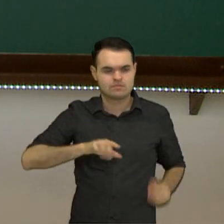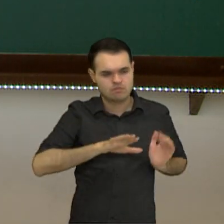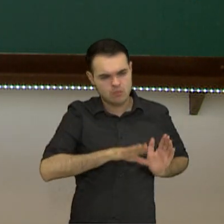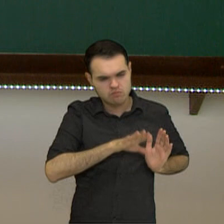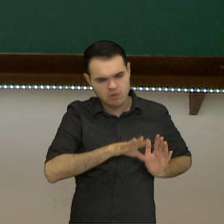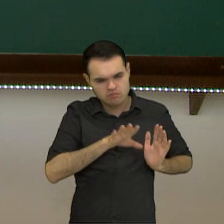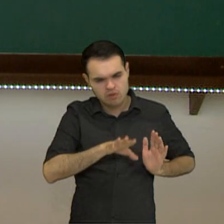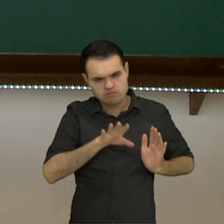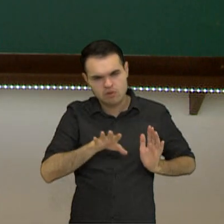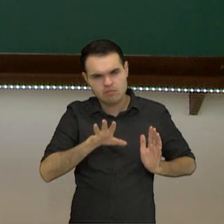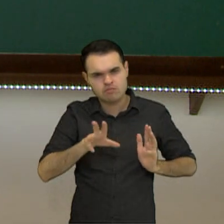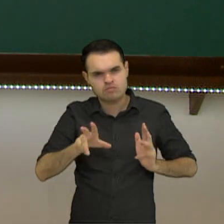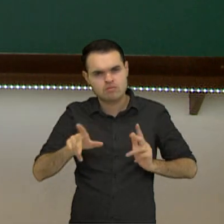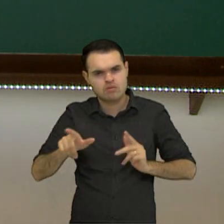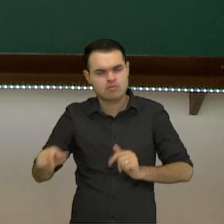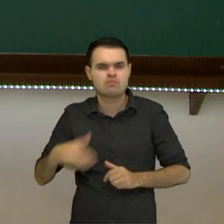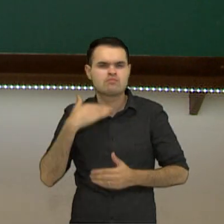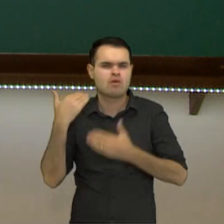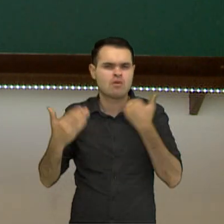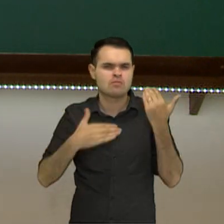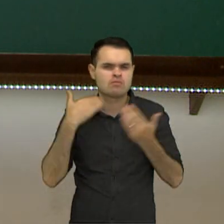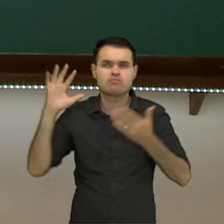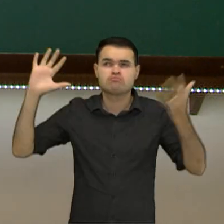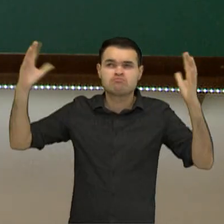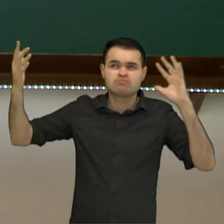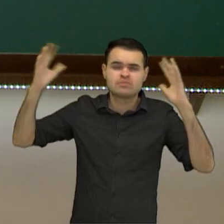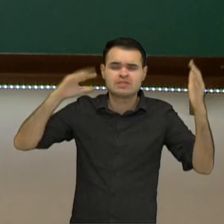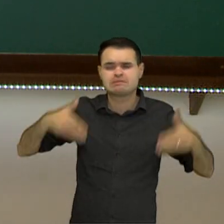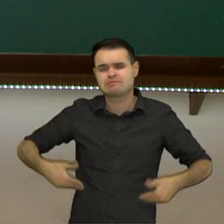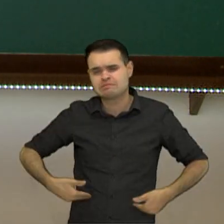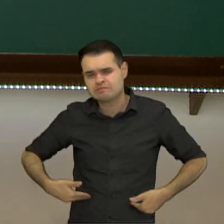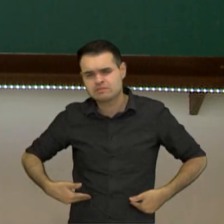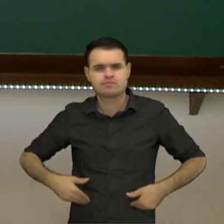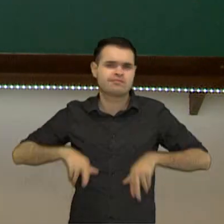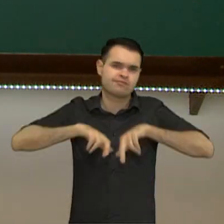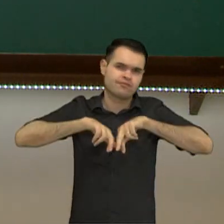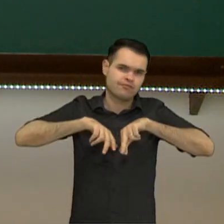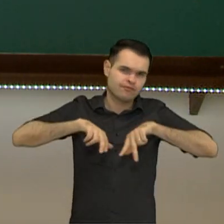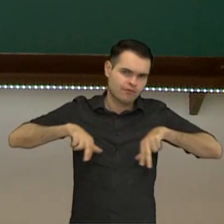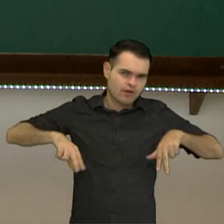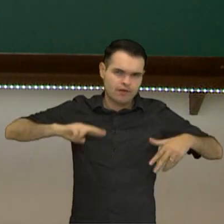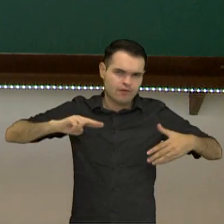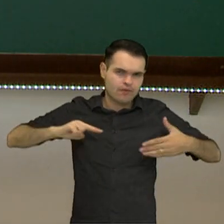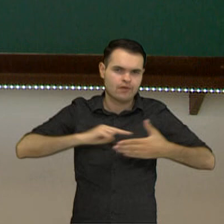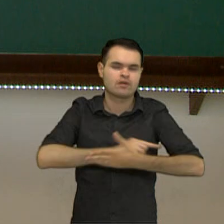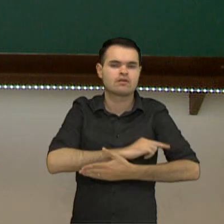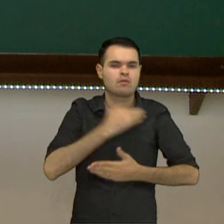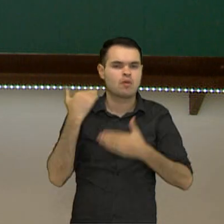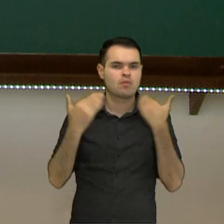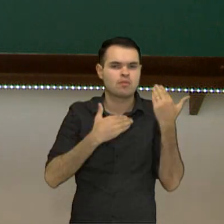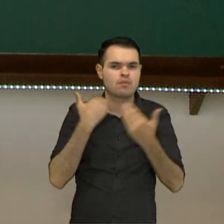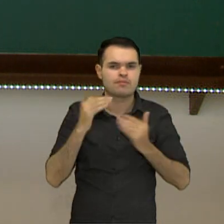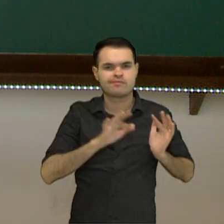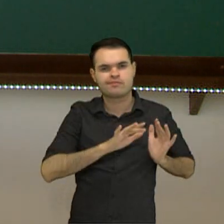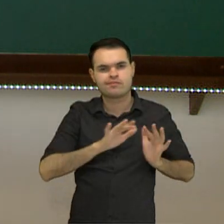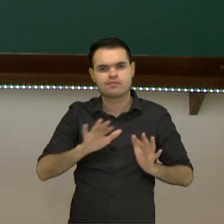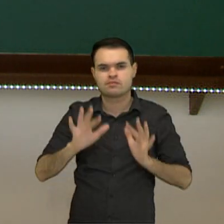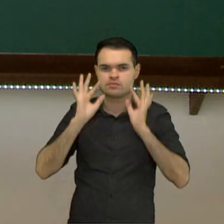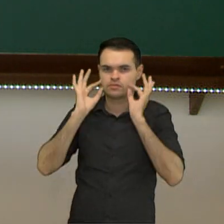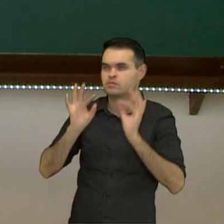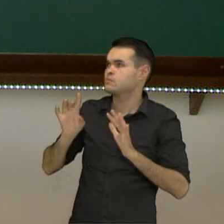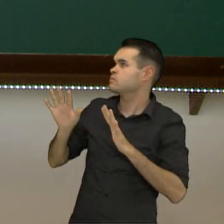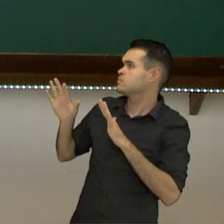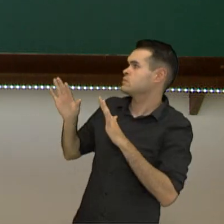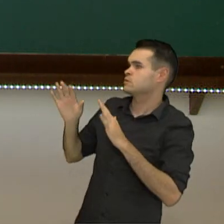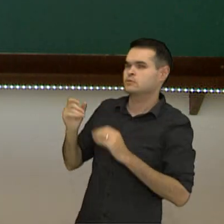do caminho, né? Por questão do clima, né? Por fome, por os ataques que vão sofrer. Então aí a cruzada das crianças chama a atenção,